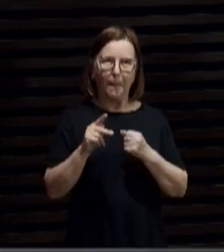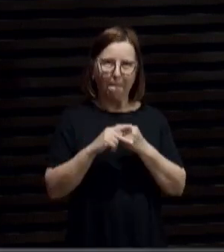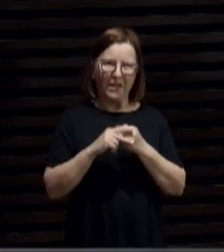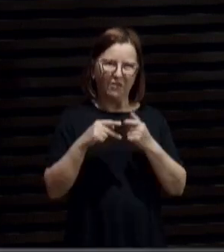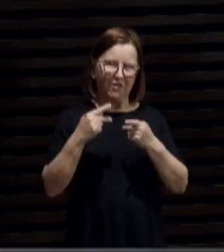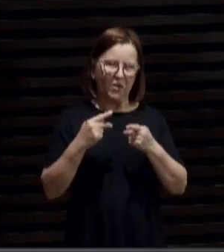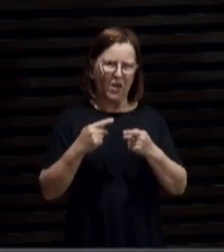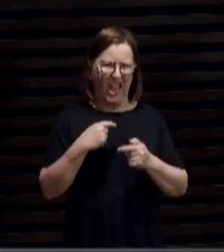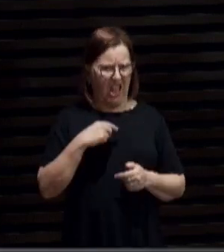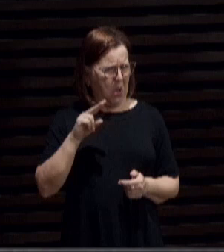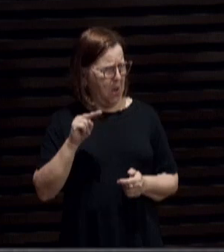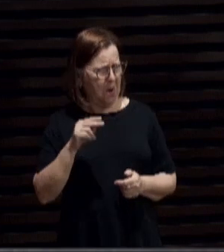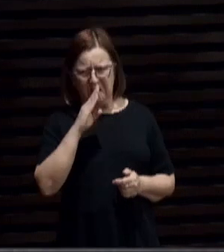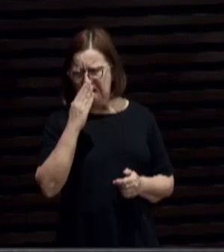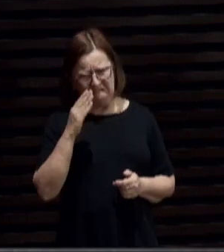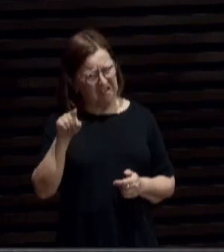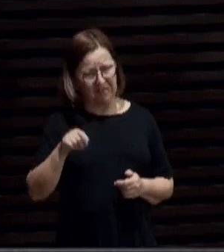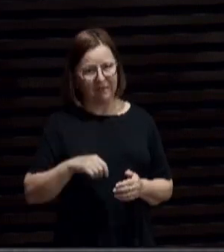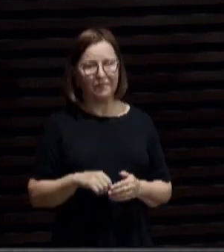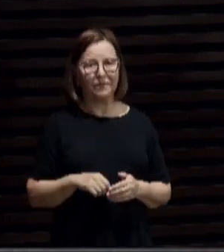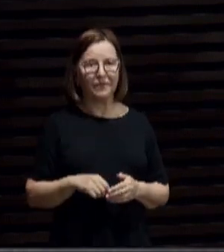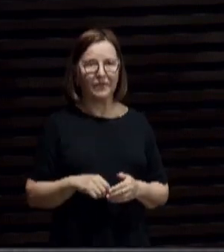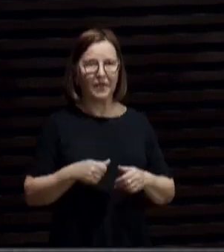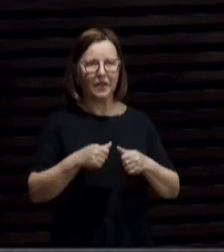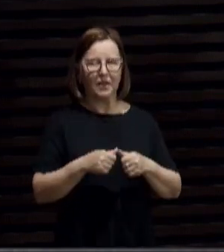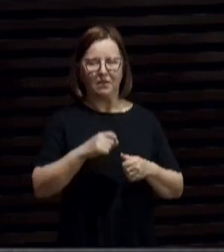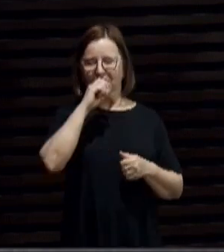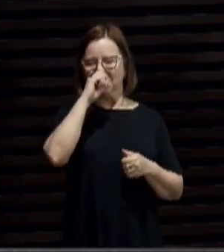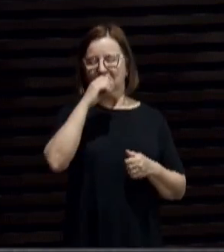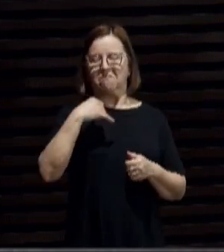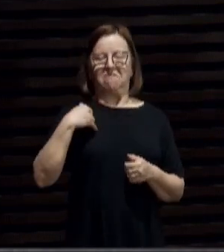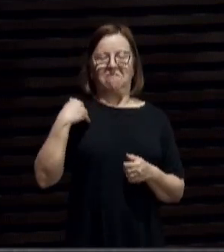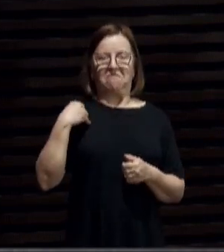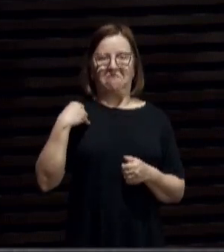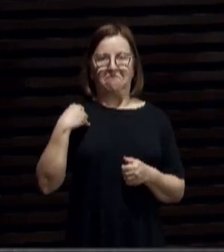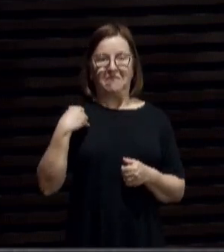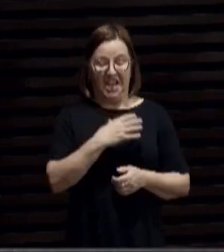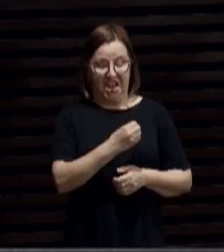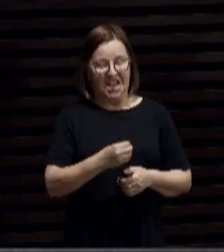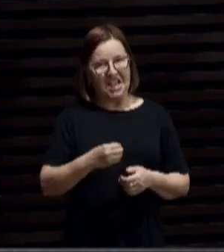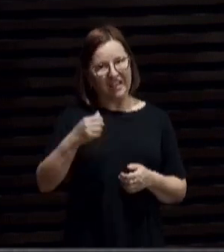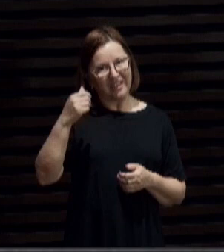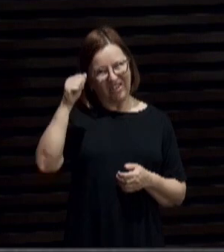Isto é carne. Isto é a onipotência adâmica. Isso é aquele jeito da gente